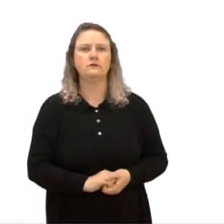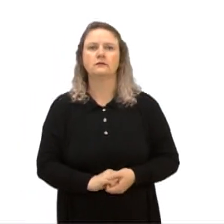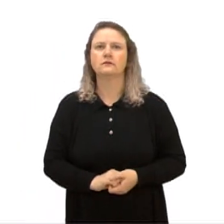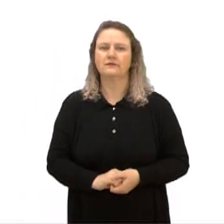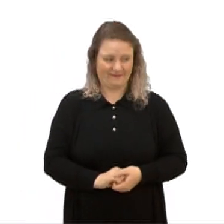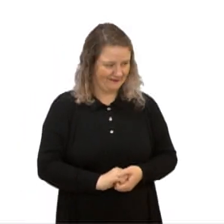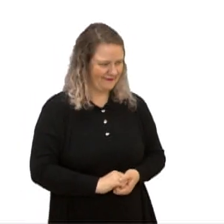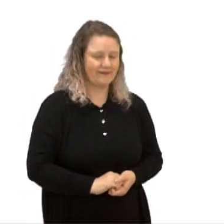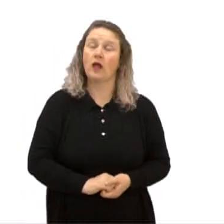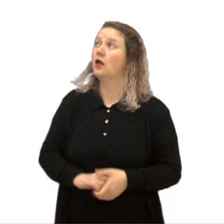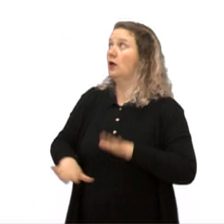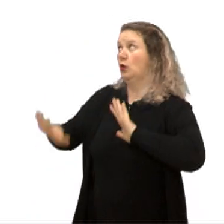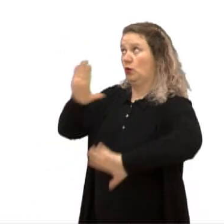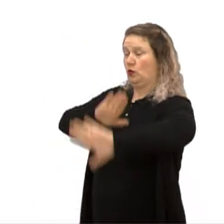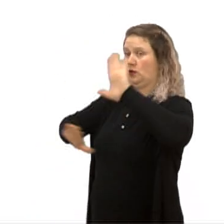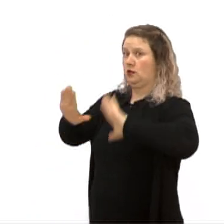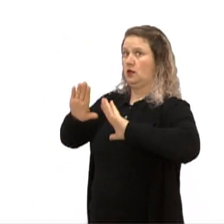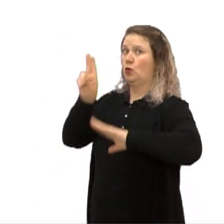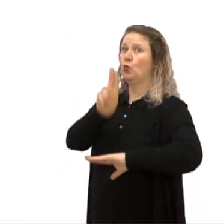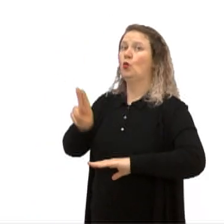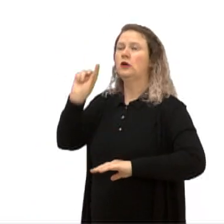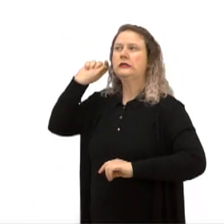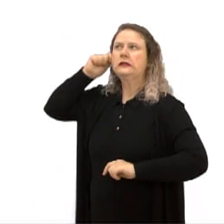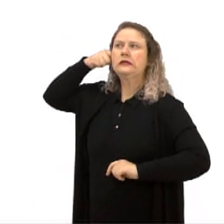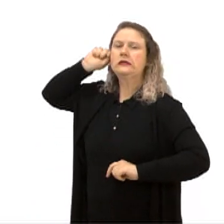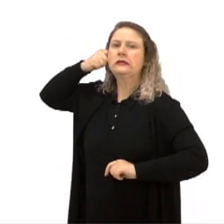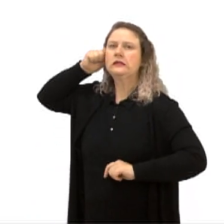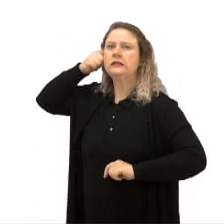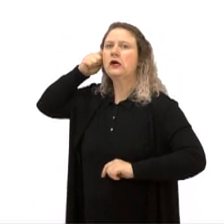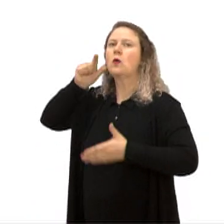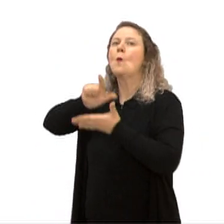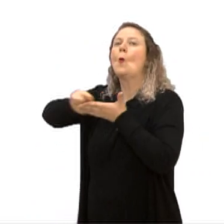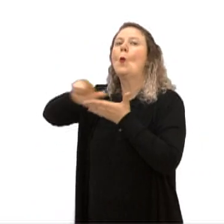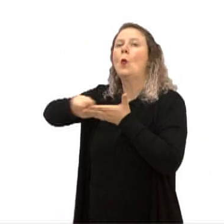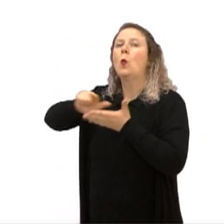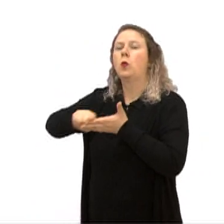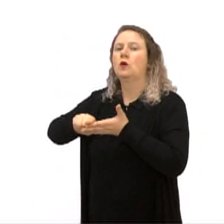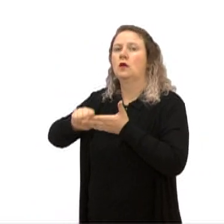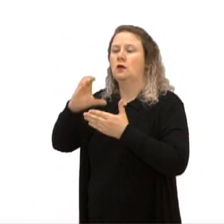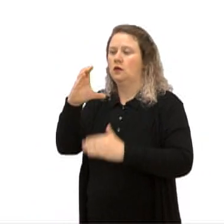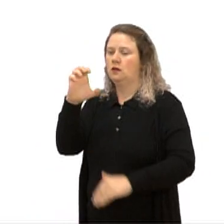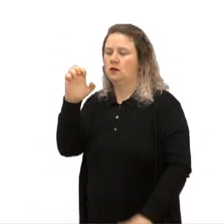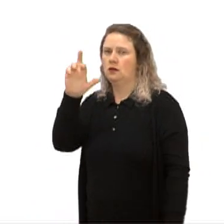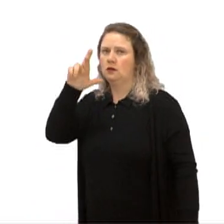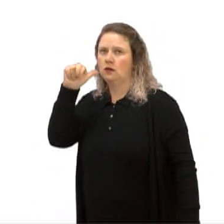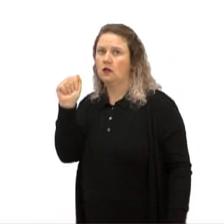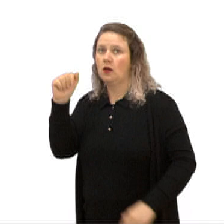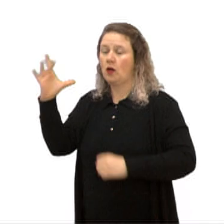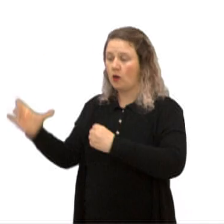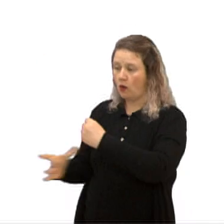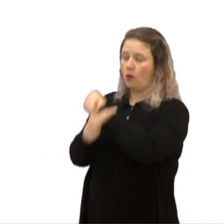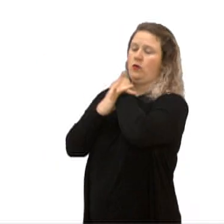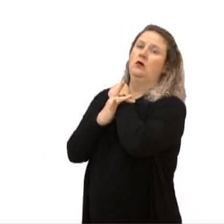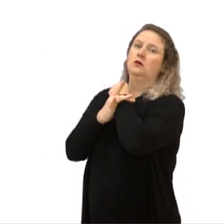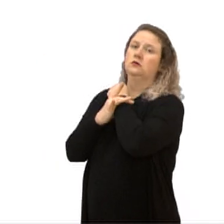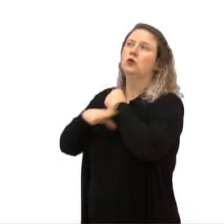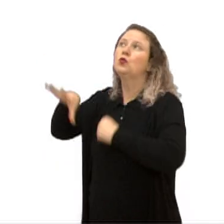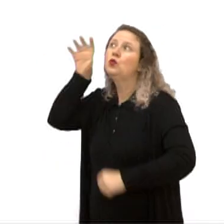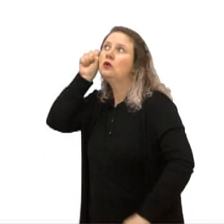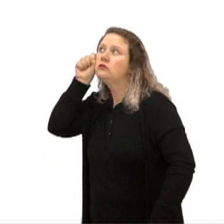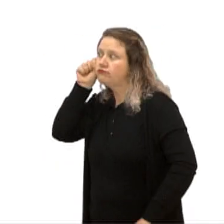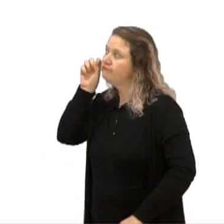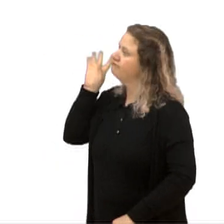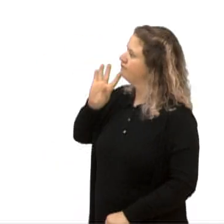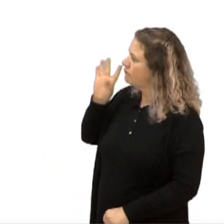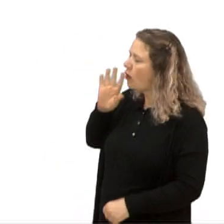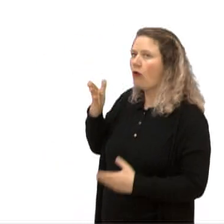Vamos lá, então. Cuidado com o uso de cotonetes ao limpar ouvidos. A cera tem a importante função de proteger o canal auditivo. Olha só